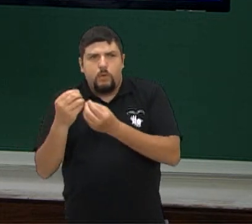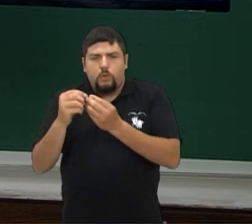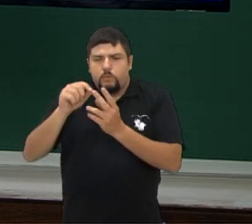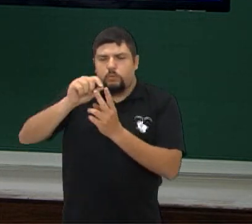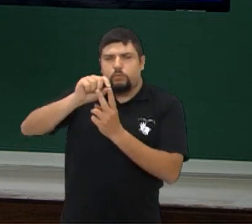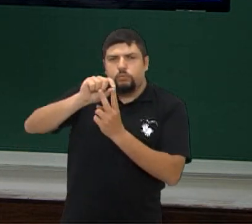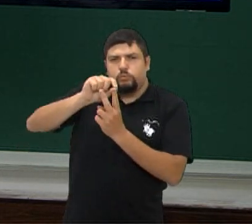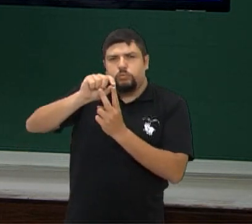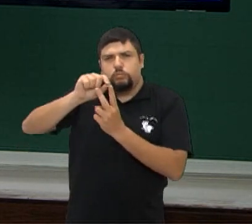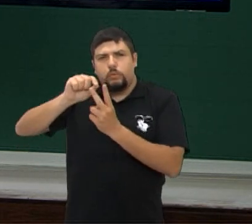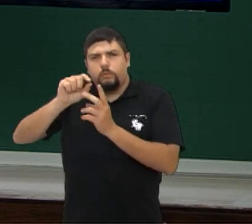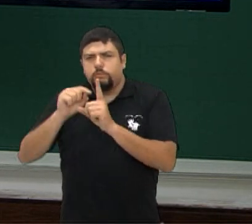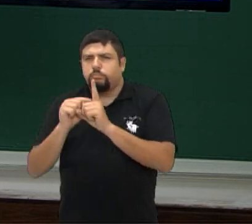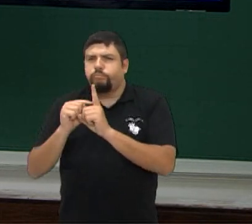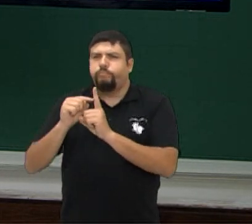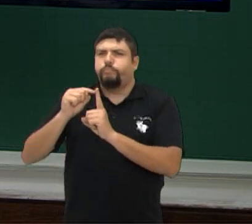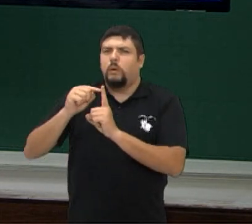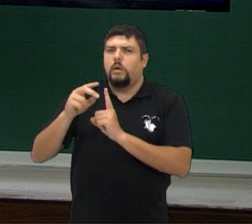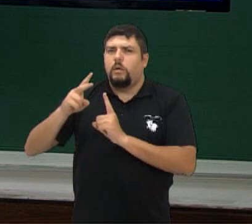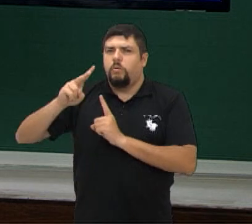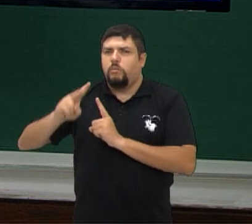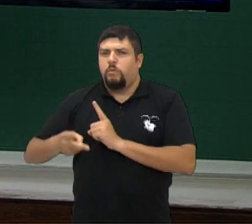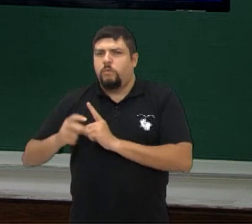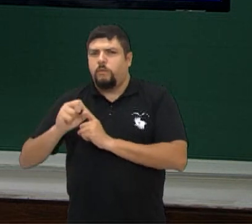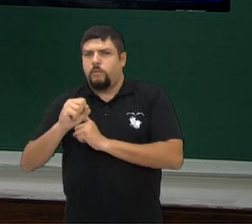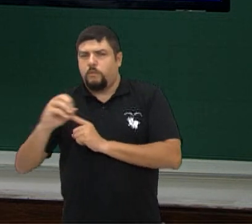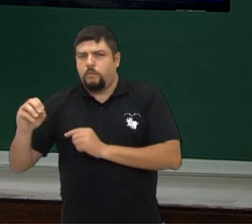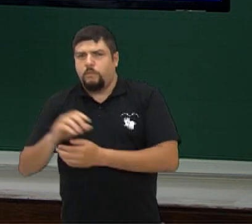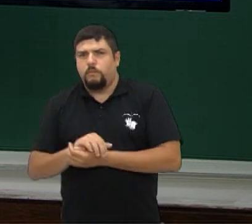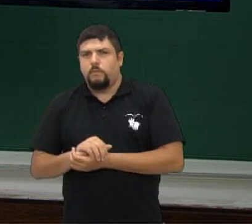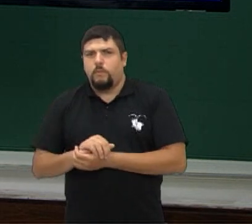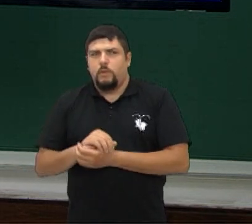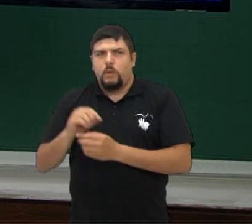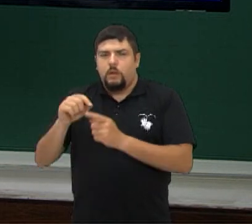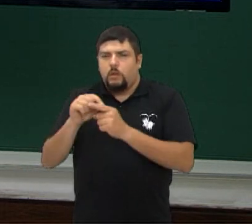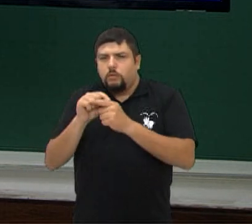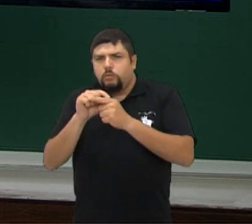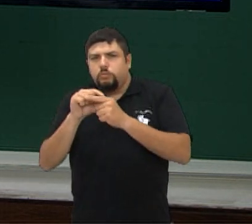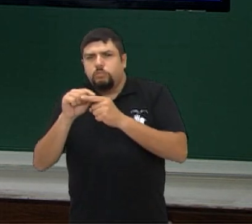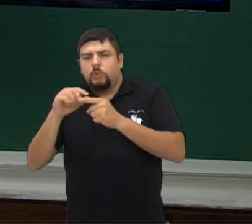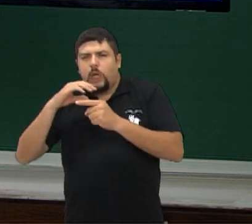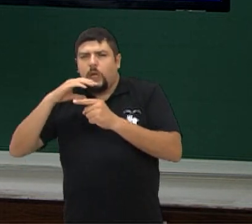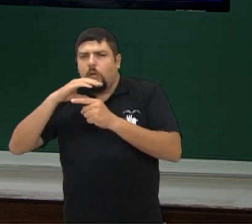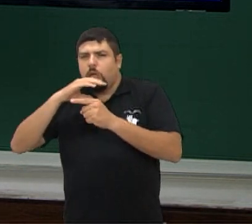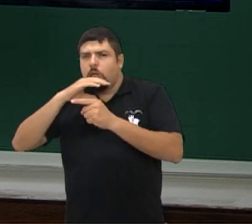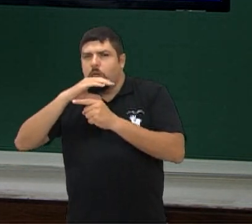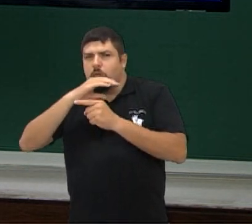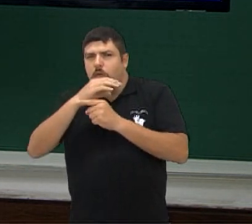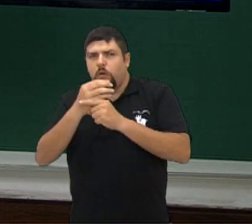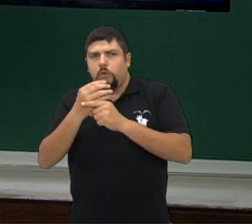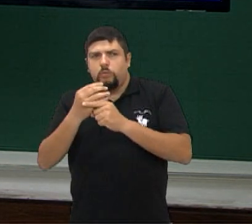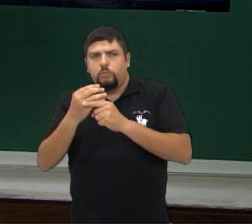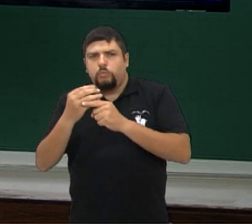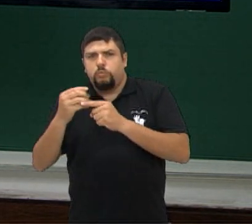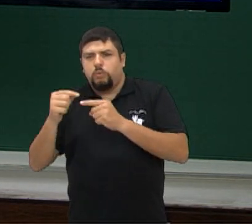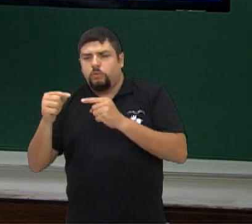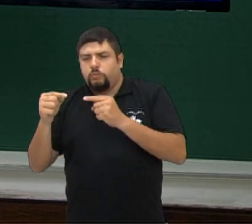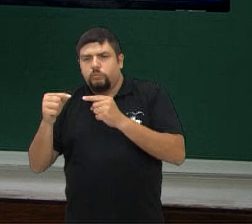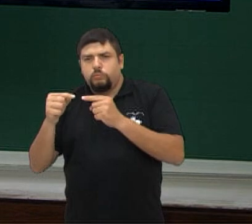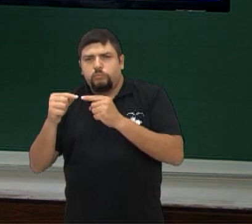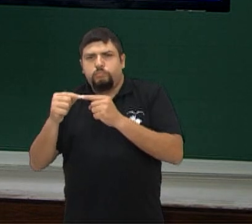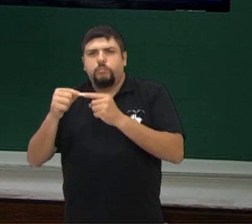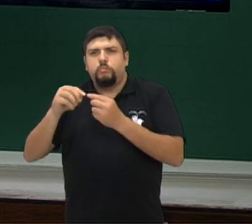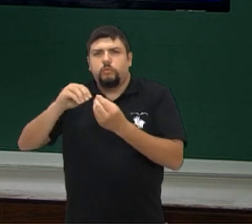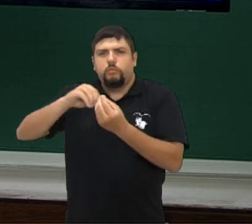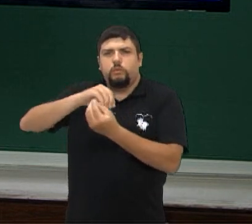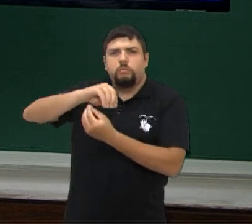até 2.800 graus. Aquece o tungstênio, ele sublima, encontra lá com o iodo e forma